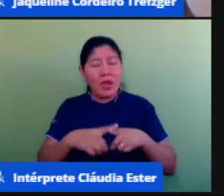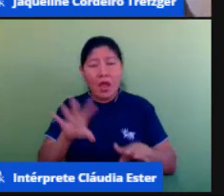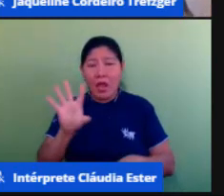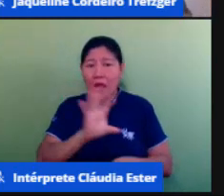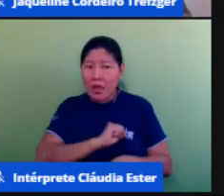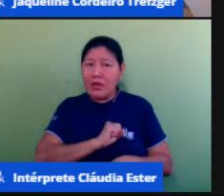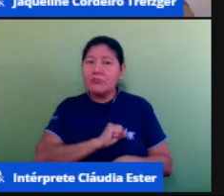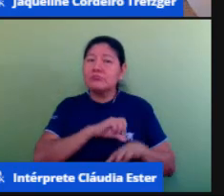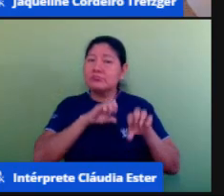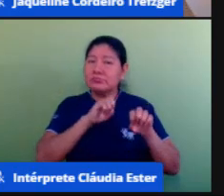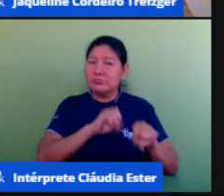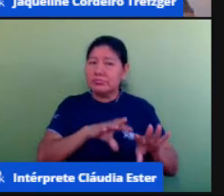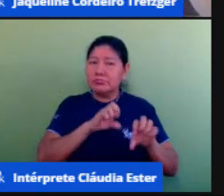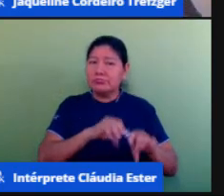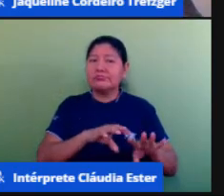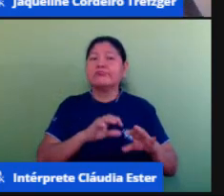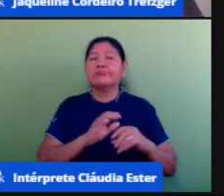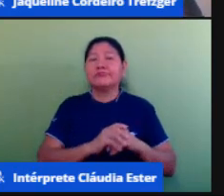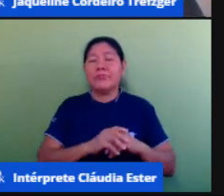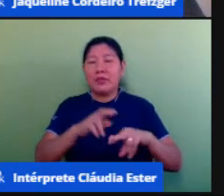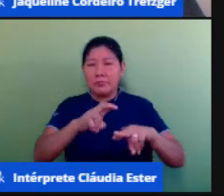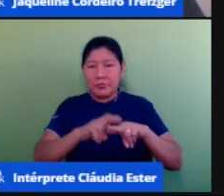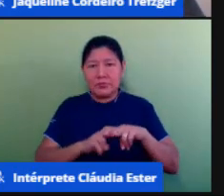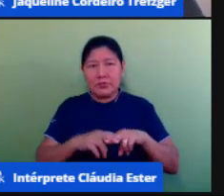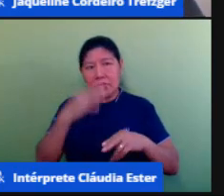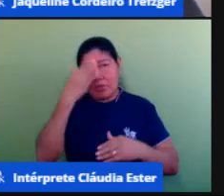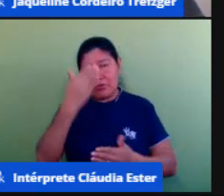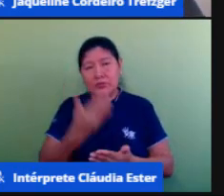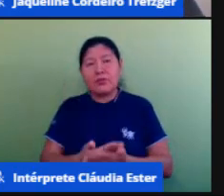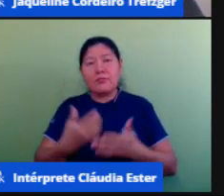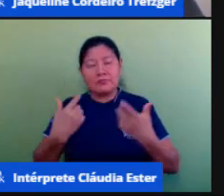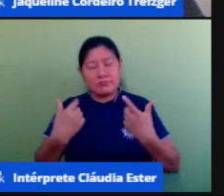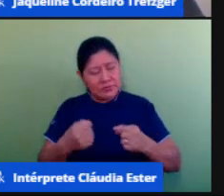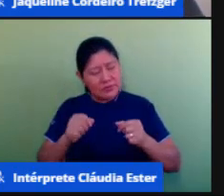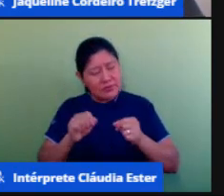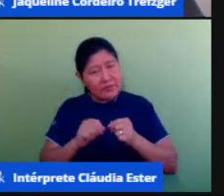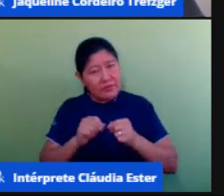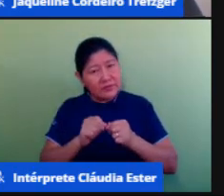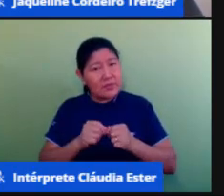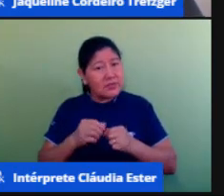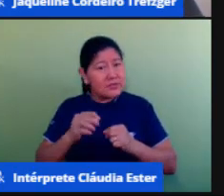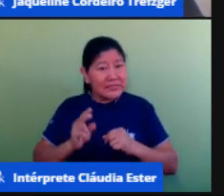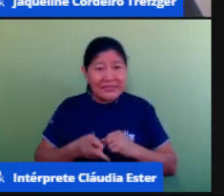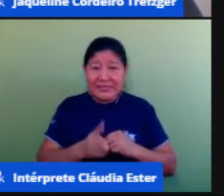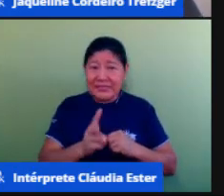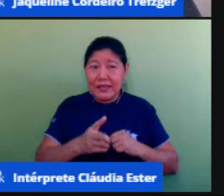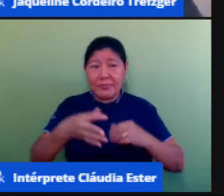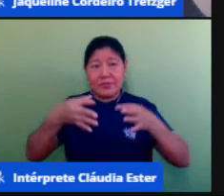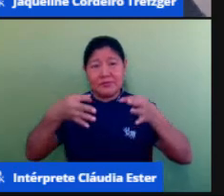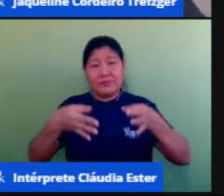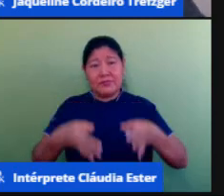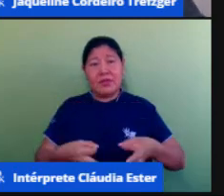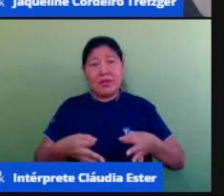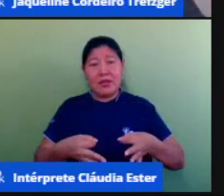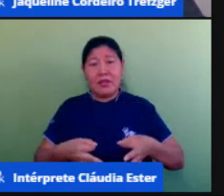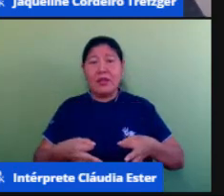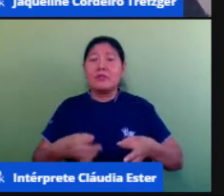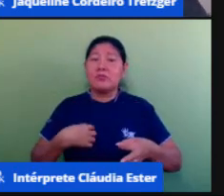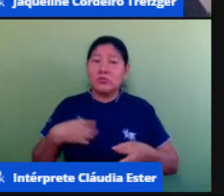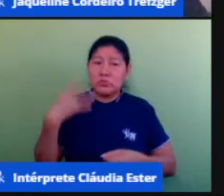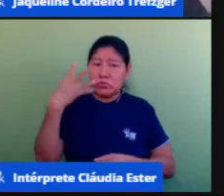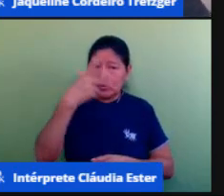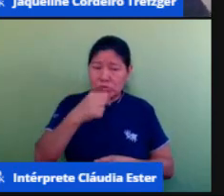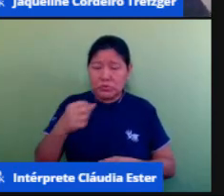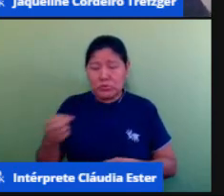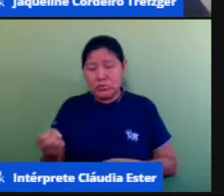E se eu gosto, eu tenho que fazer bem feito, né? E assim, não por desafios, né, Dai? A Dai me convidou para